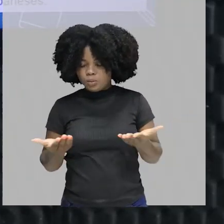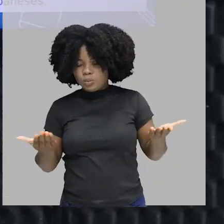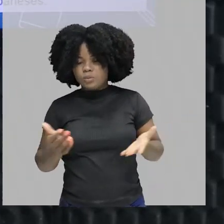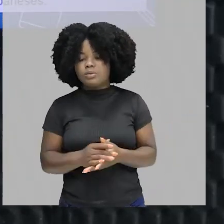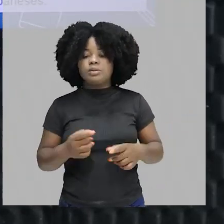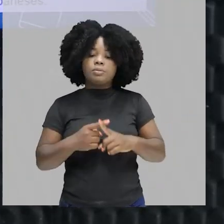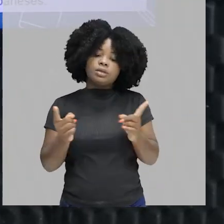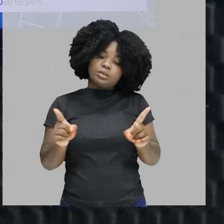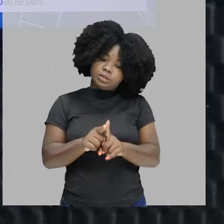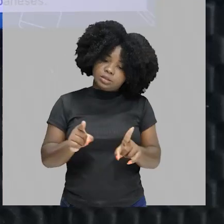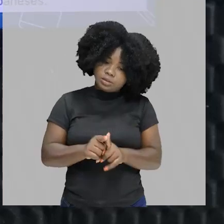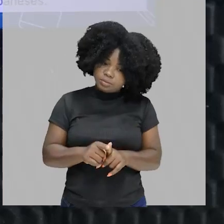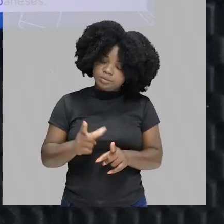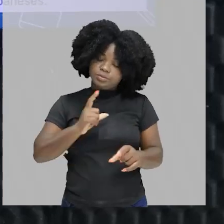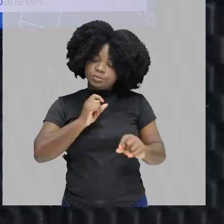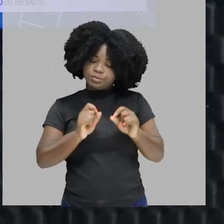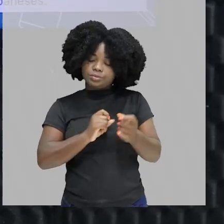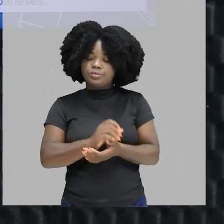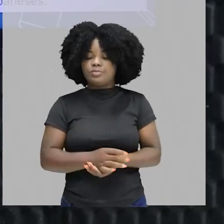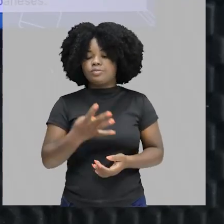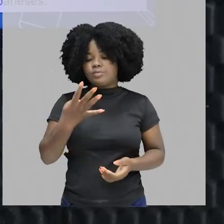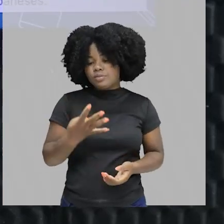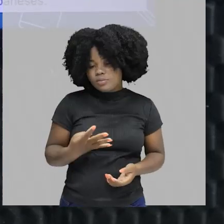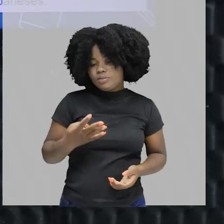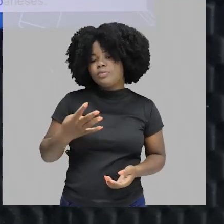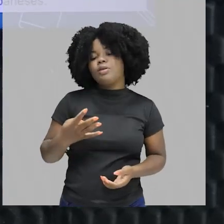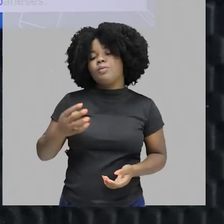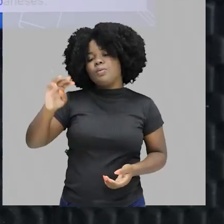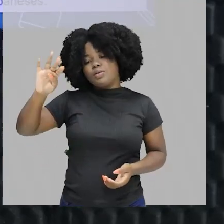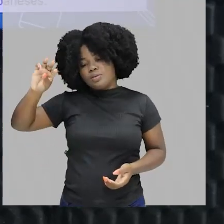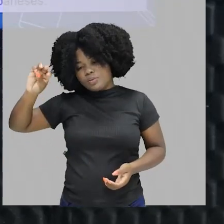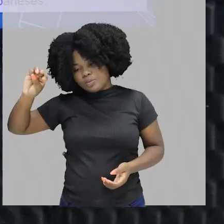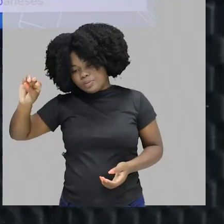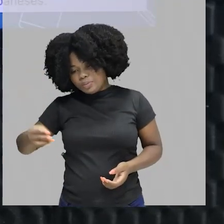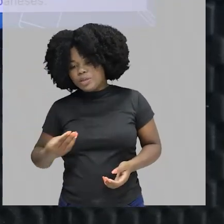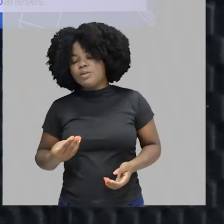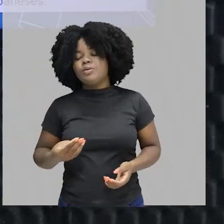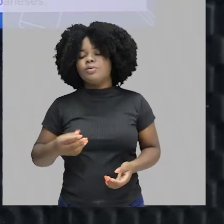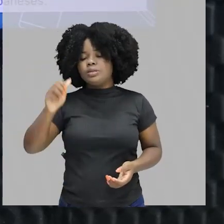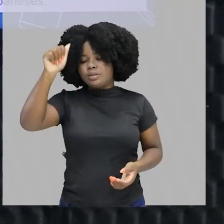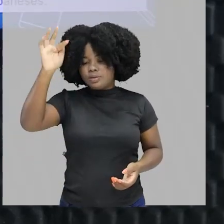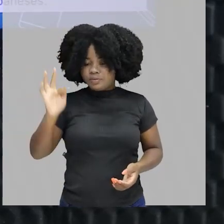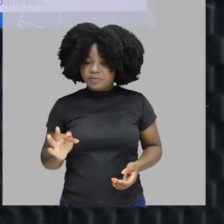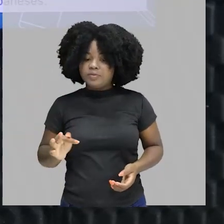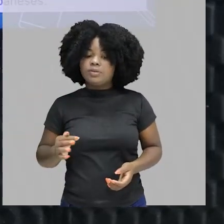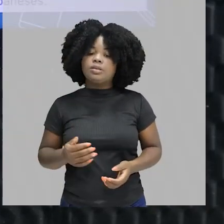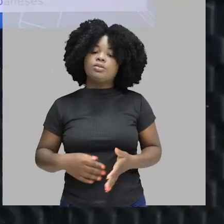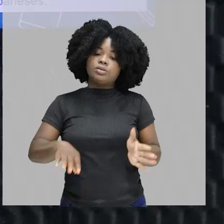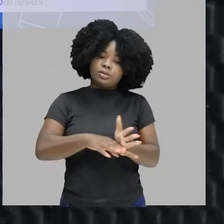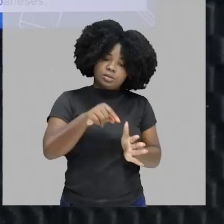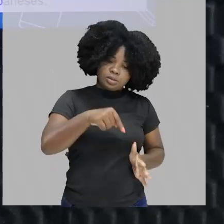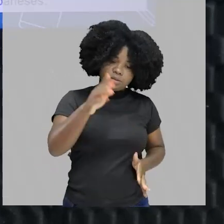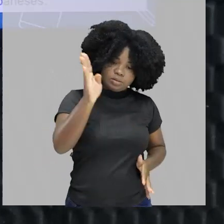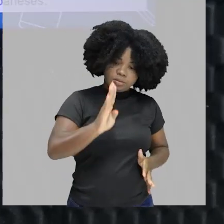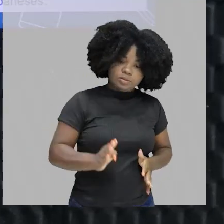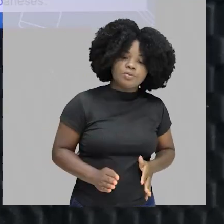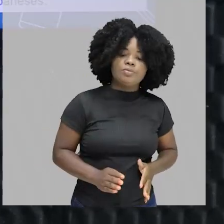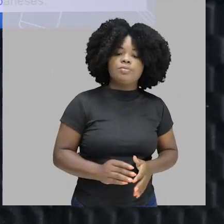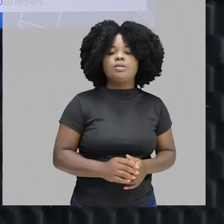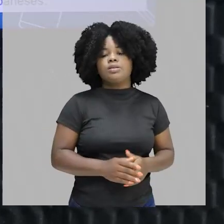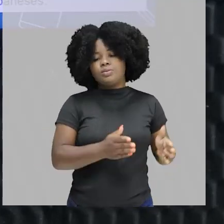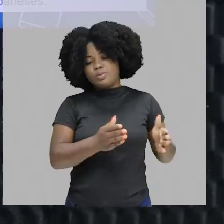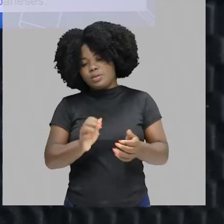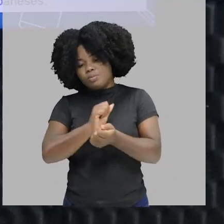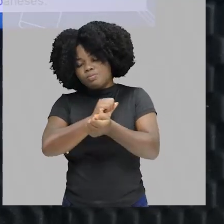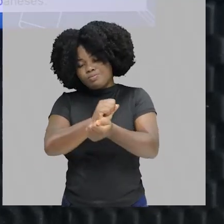temos também, galera, uma estimativa de que 4 milhões africanos vieram para o Brasil com o processo de escravidão. E aí é importante entender que